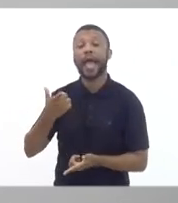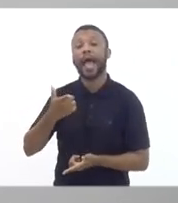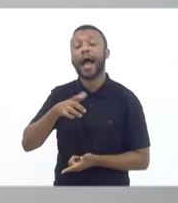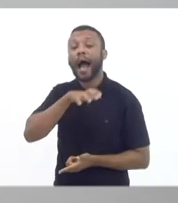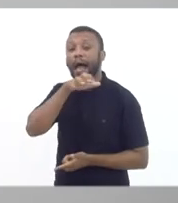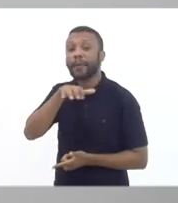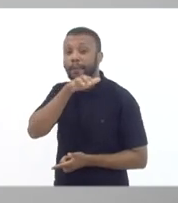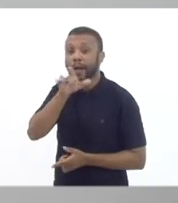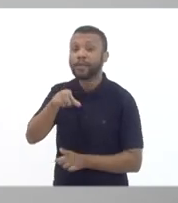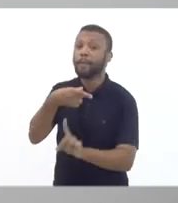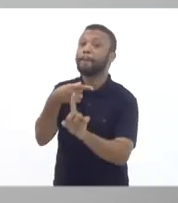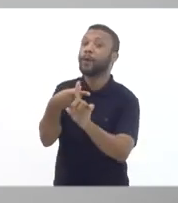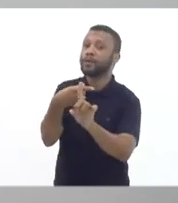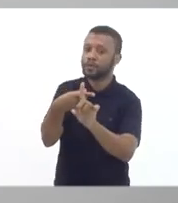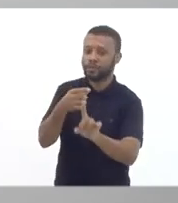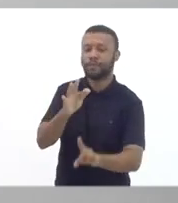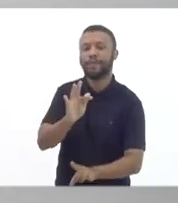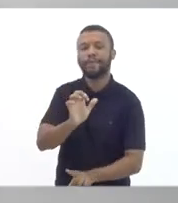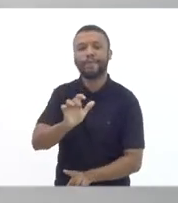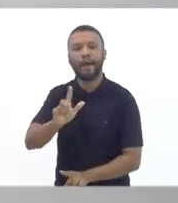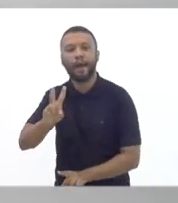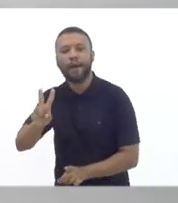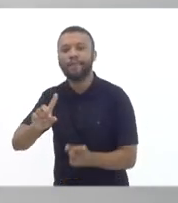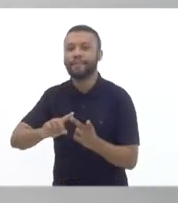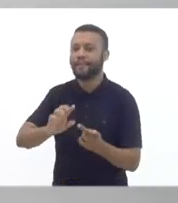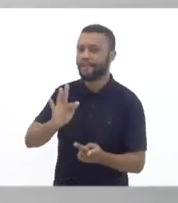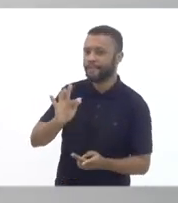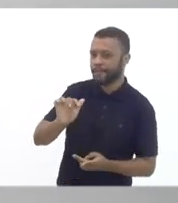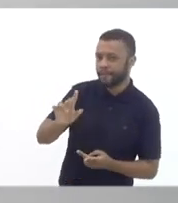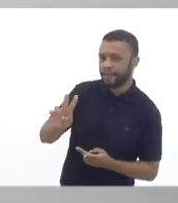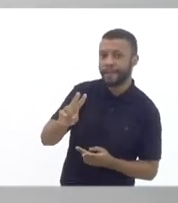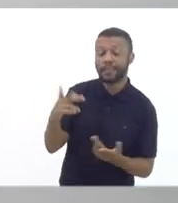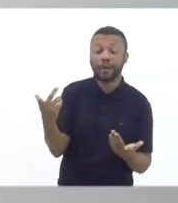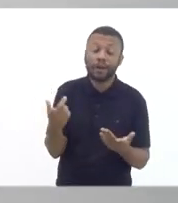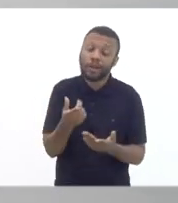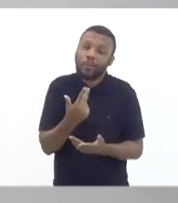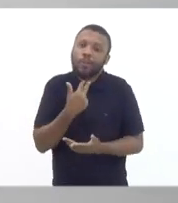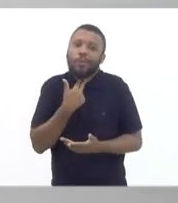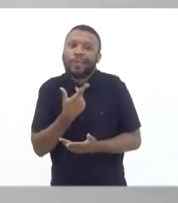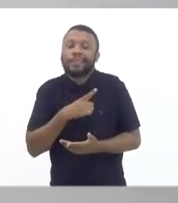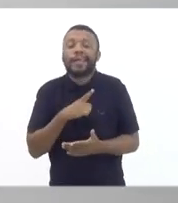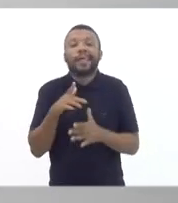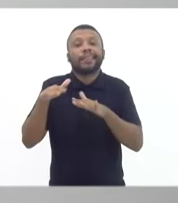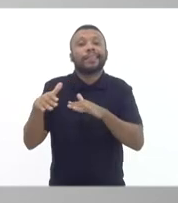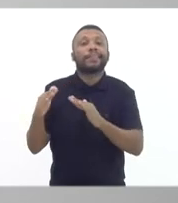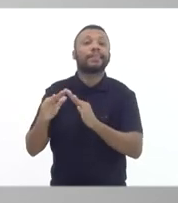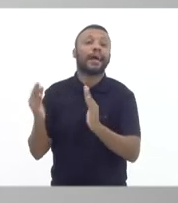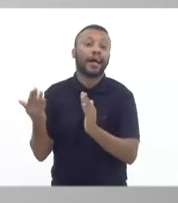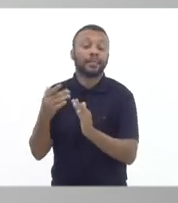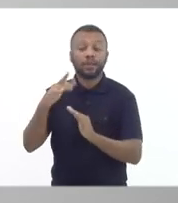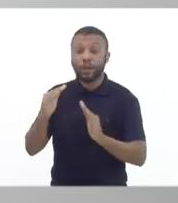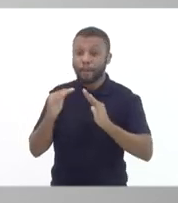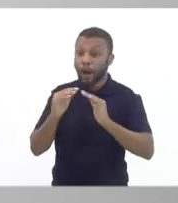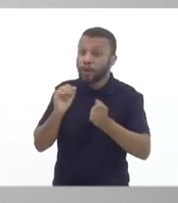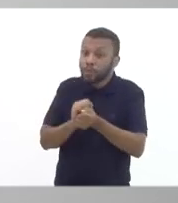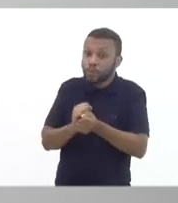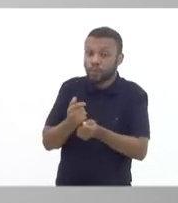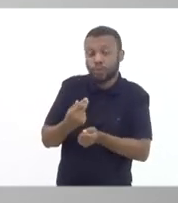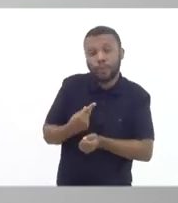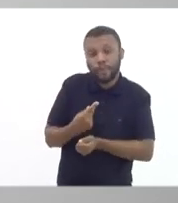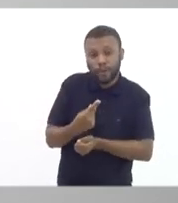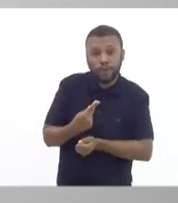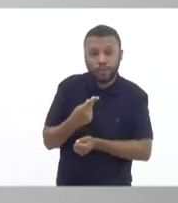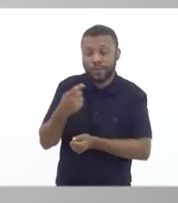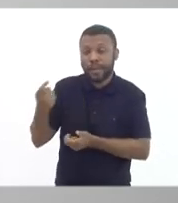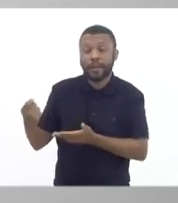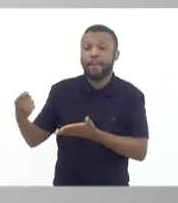positivos, e, por algum motivo, elas não podem ter esses animais em casa. Então, esses animais vão morar comigo, e elas me pagam